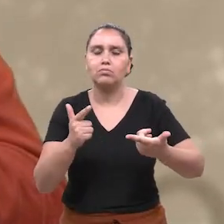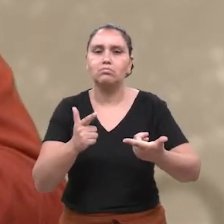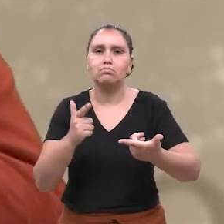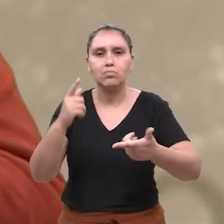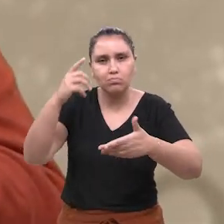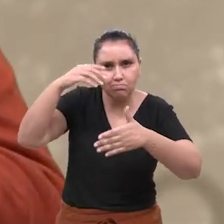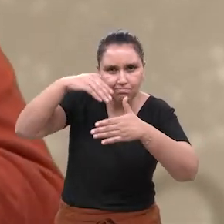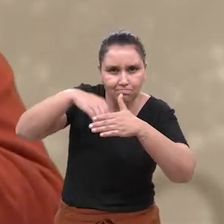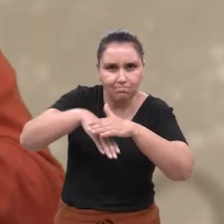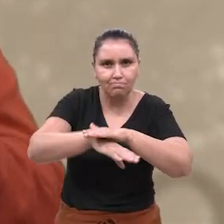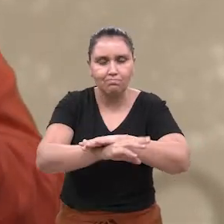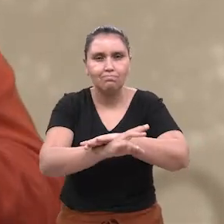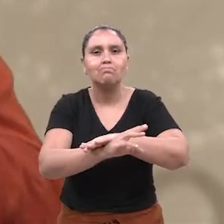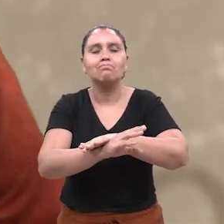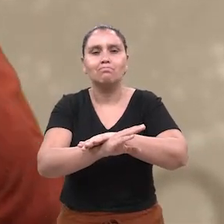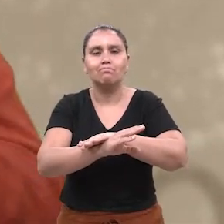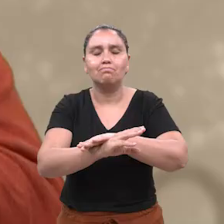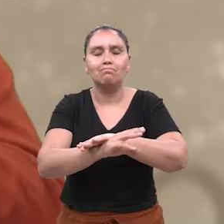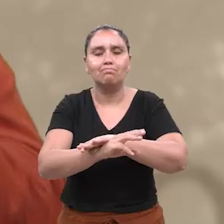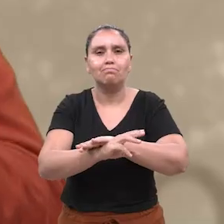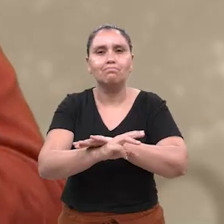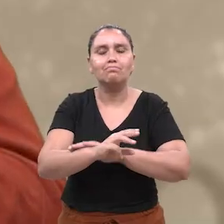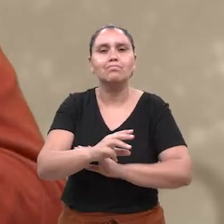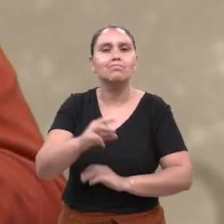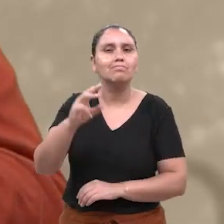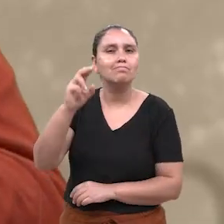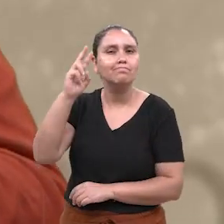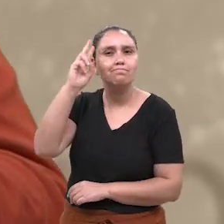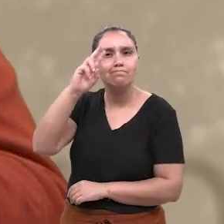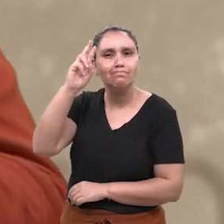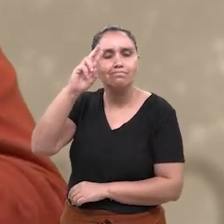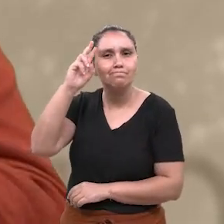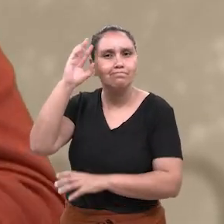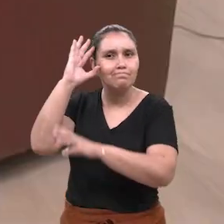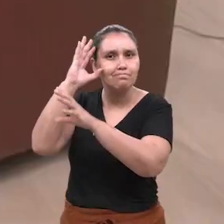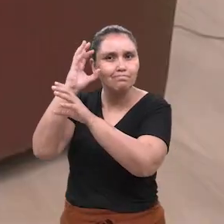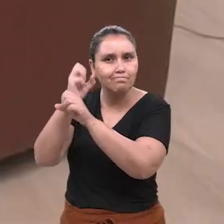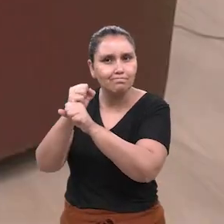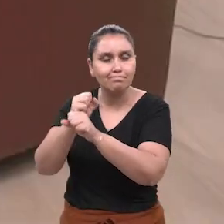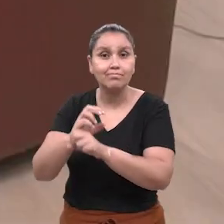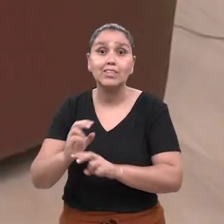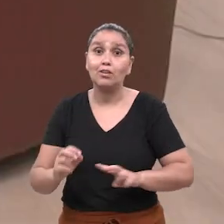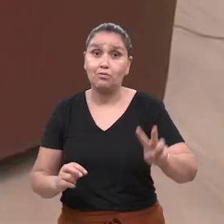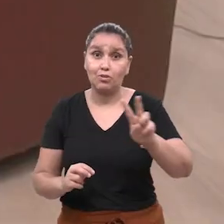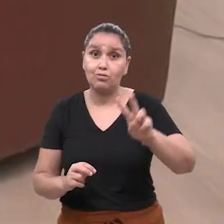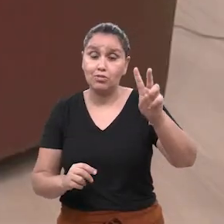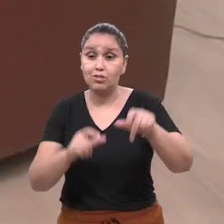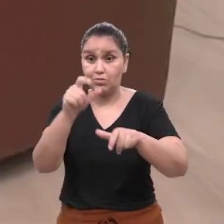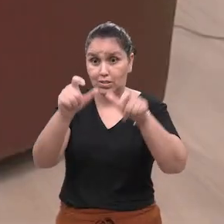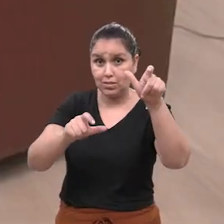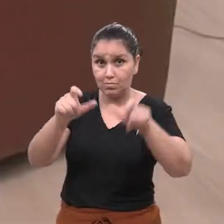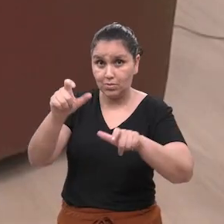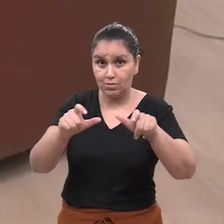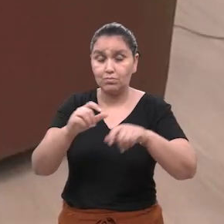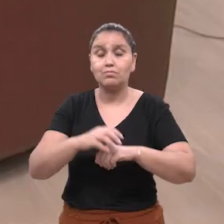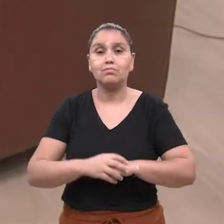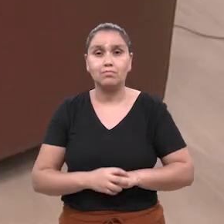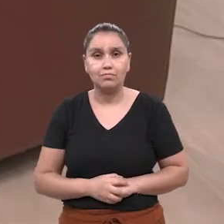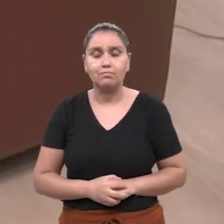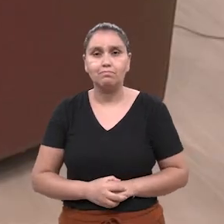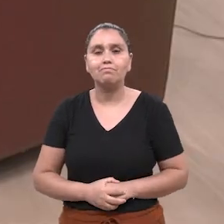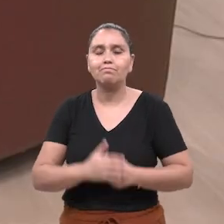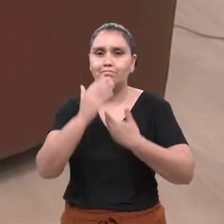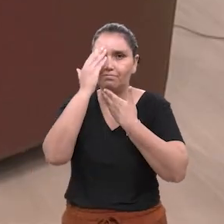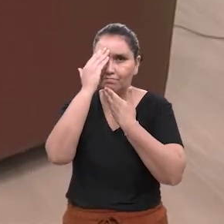esse legislativo para ficar guardado e ficar na memória da cidade de Erechim. Valorizar quem realmente precisa ser